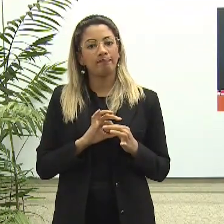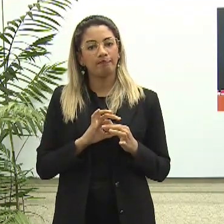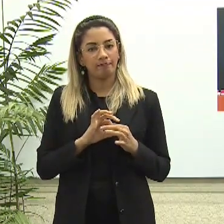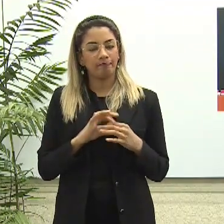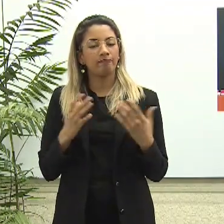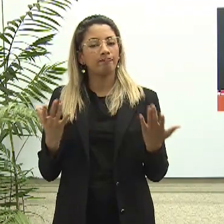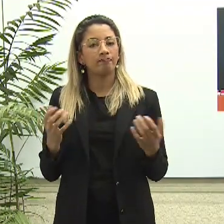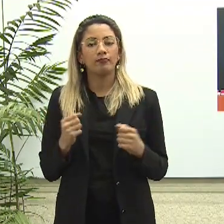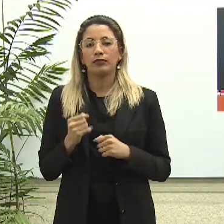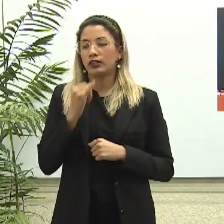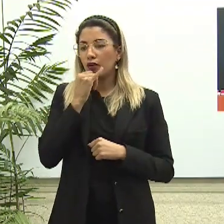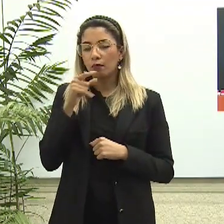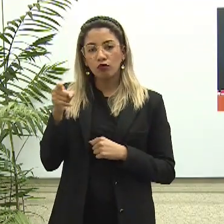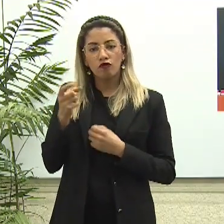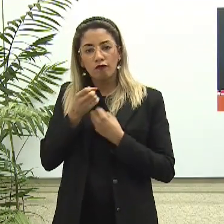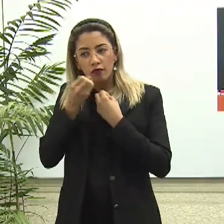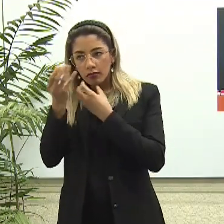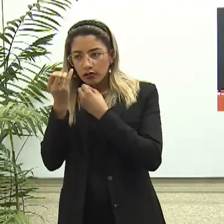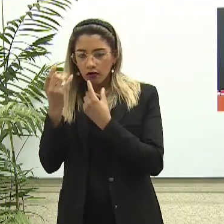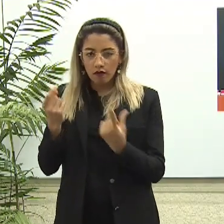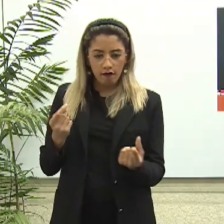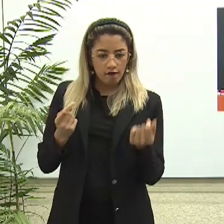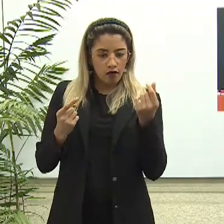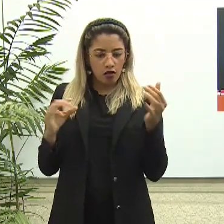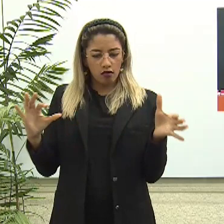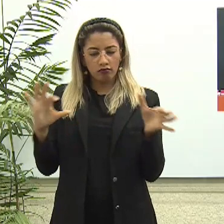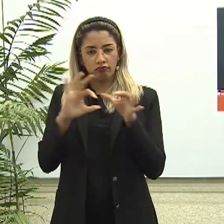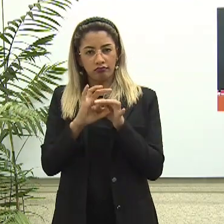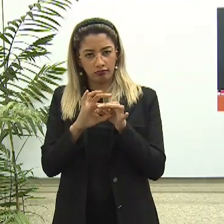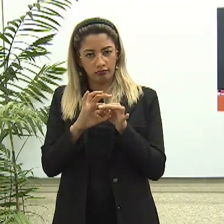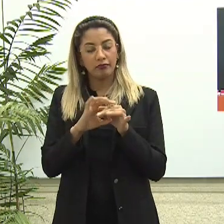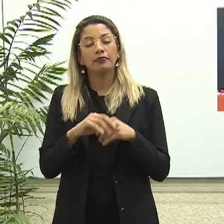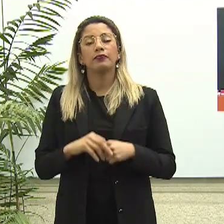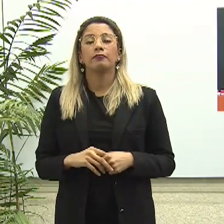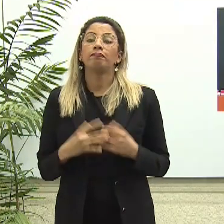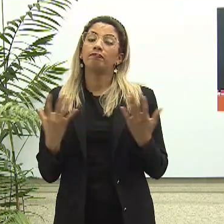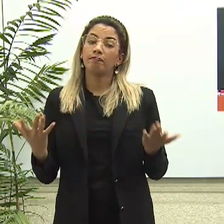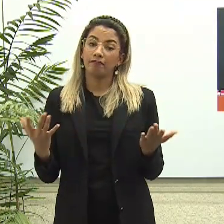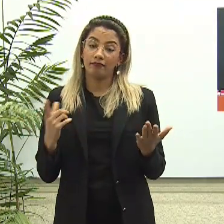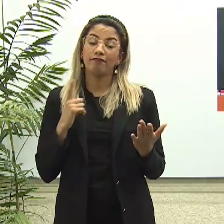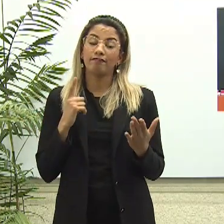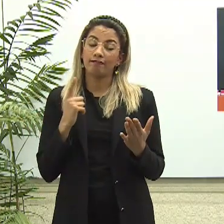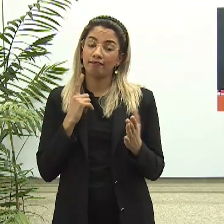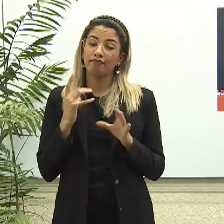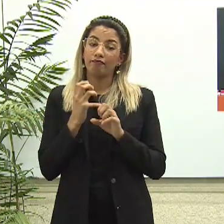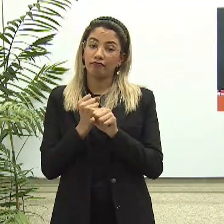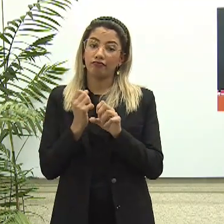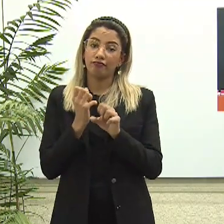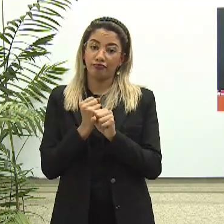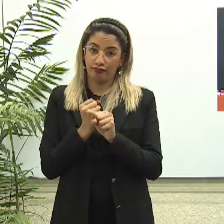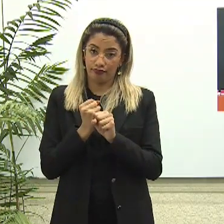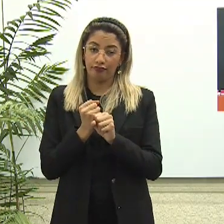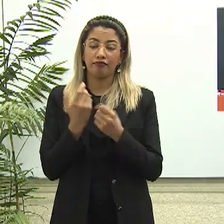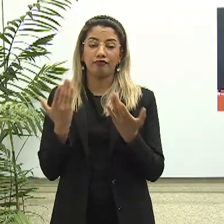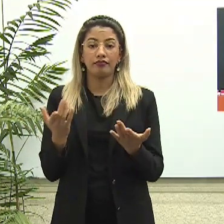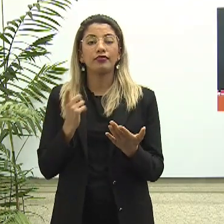aquilo Vale do aquilo Vale qu e na verdade matematizando tudo Então na verdade extraindo padrões de dados